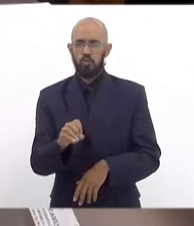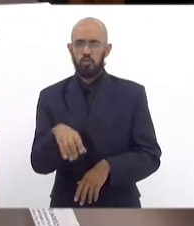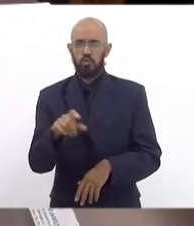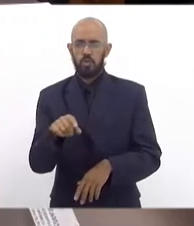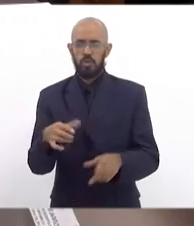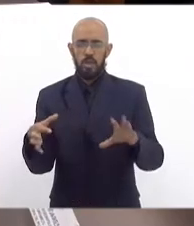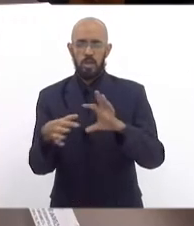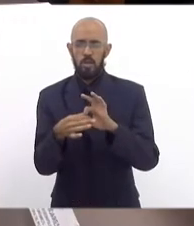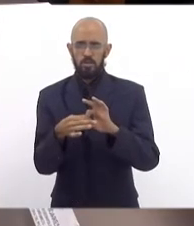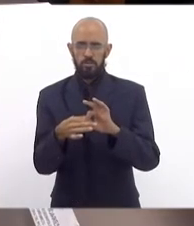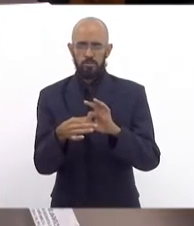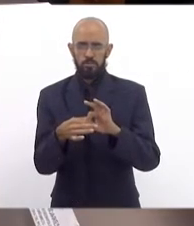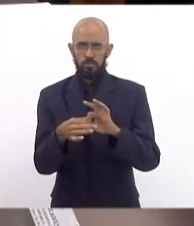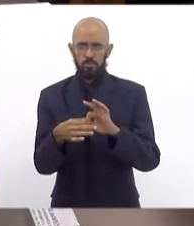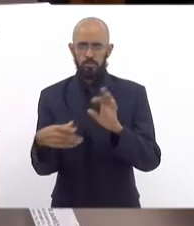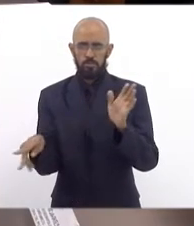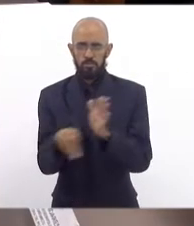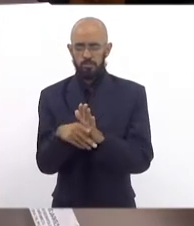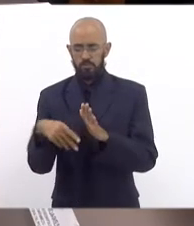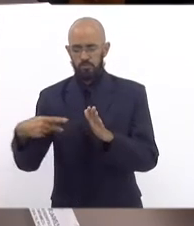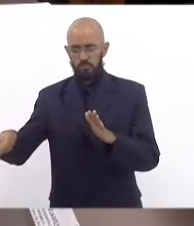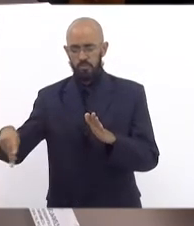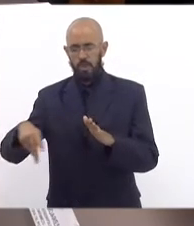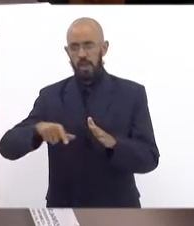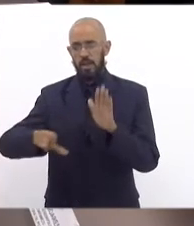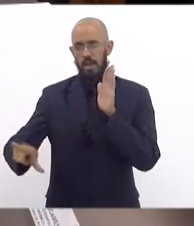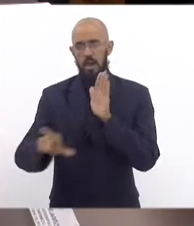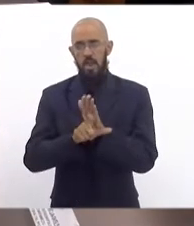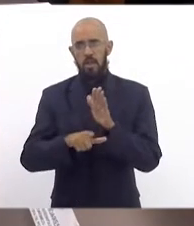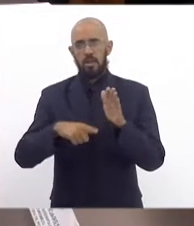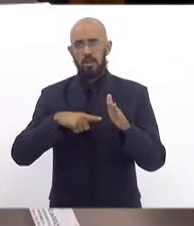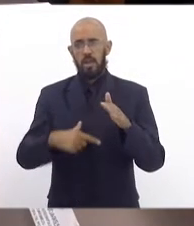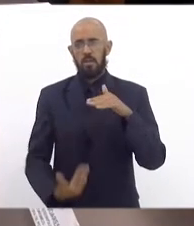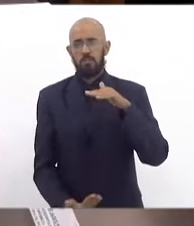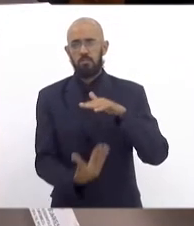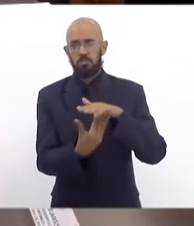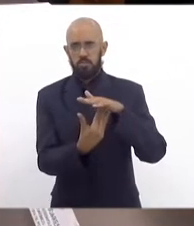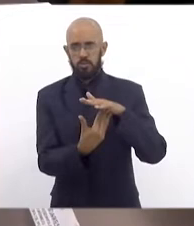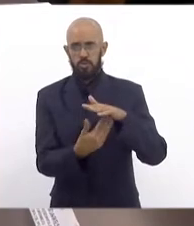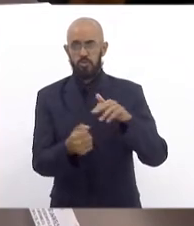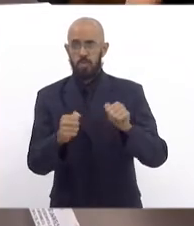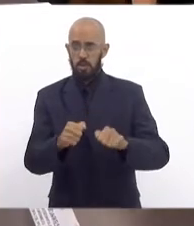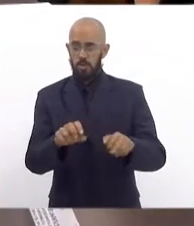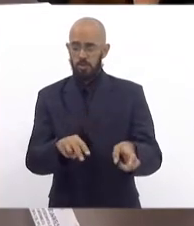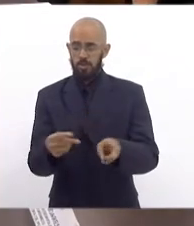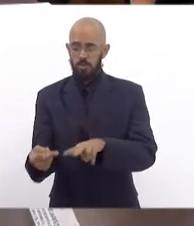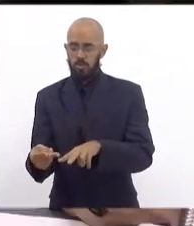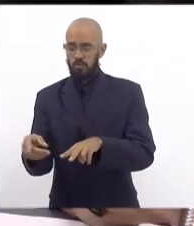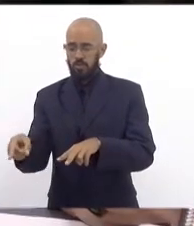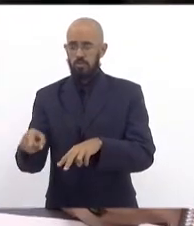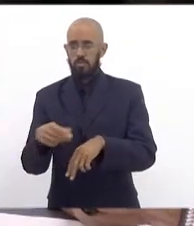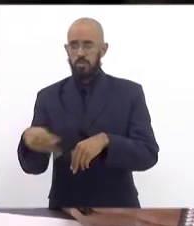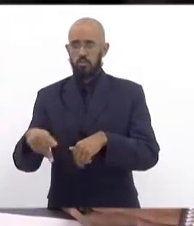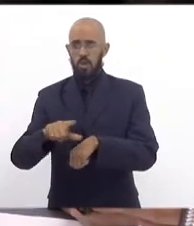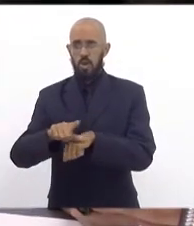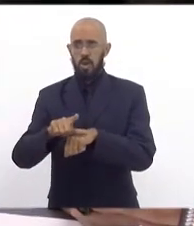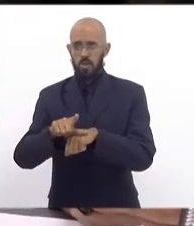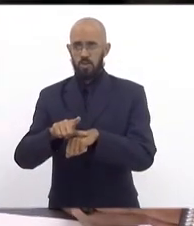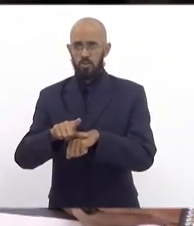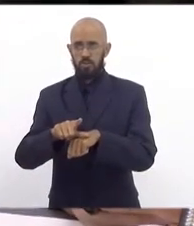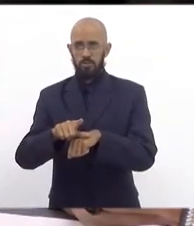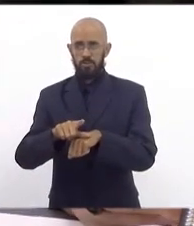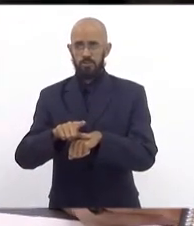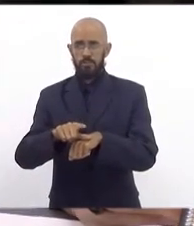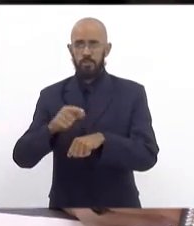ligado a ela e aí a legislação tem uma trava dizer a glória você pode transferir para você tem que né porque o artigo